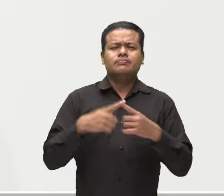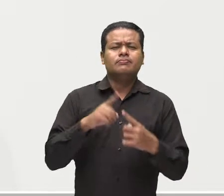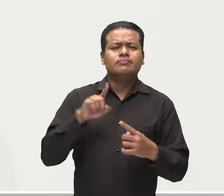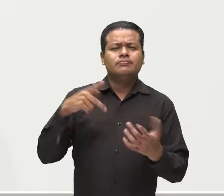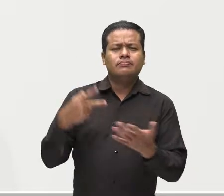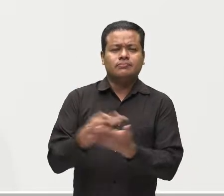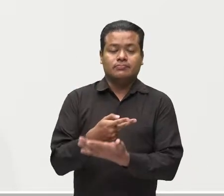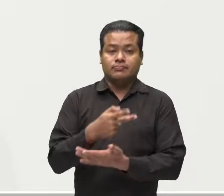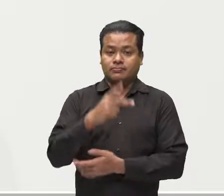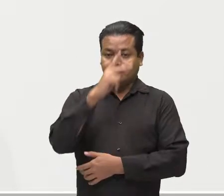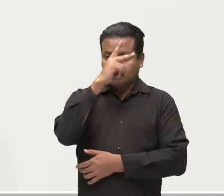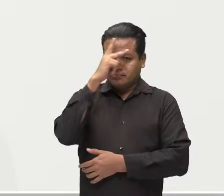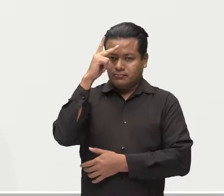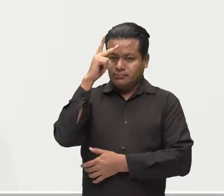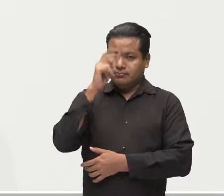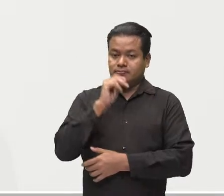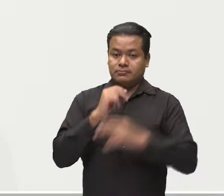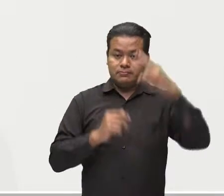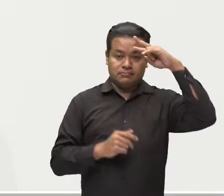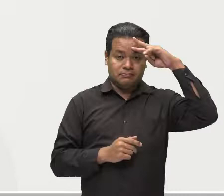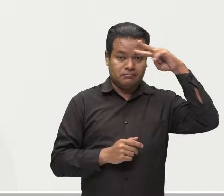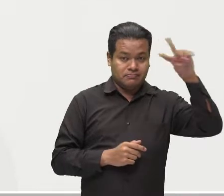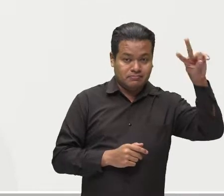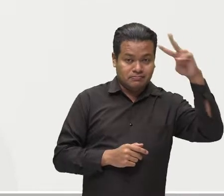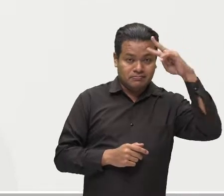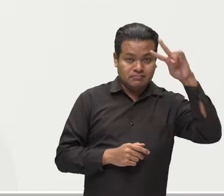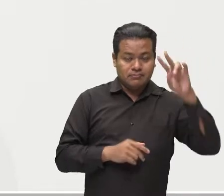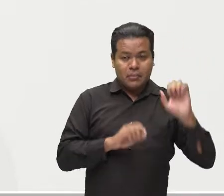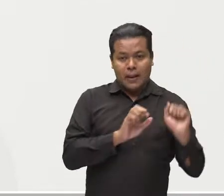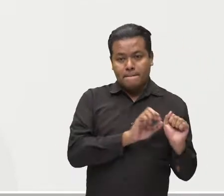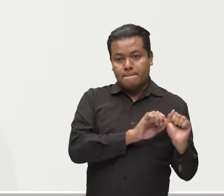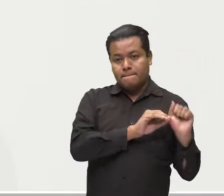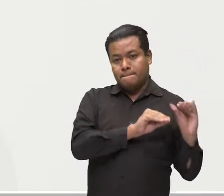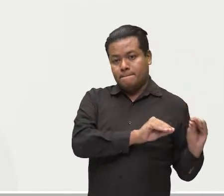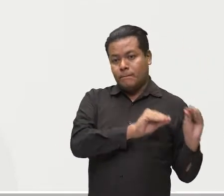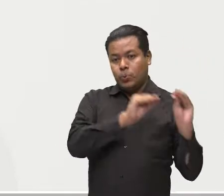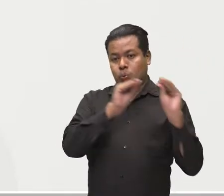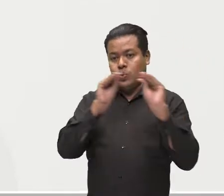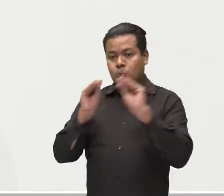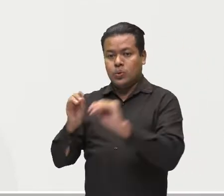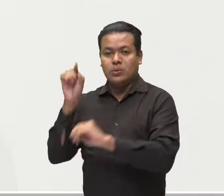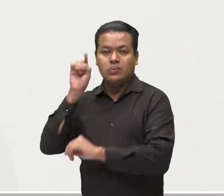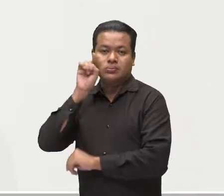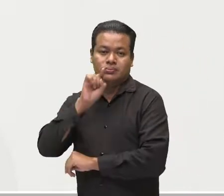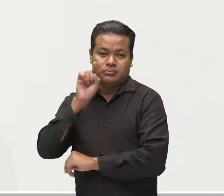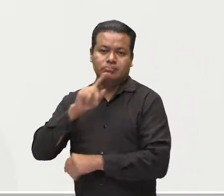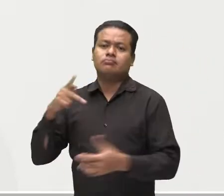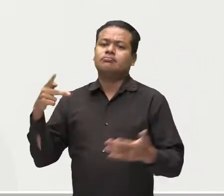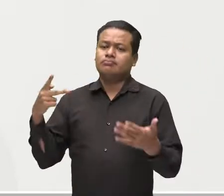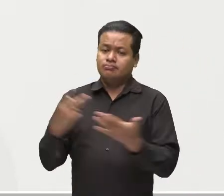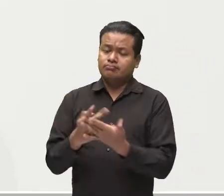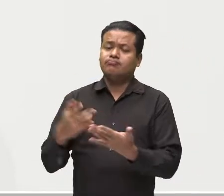de pessoas que vêm do México para ir morar nos Estados Unidos tem acontecido muito